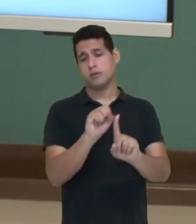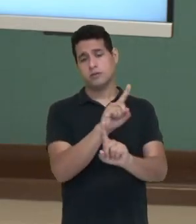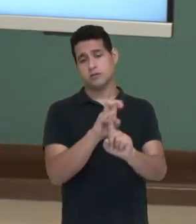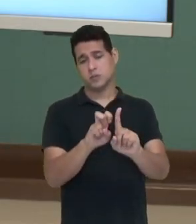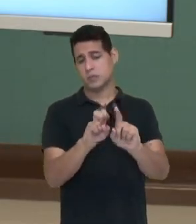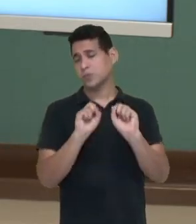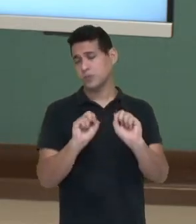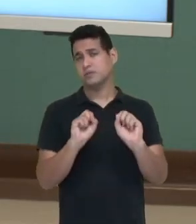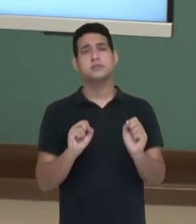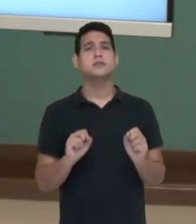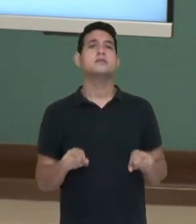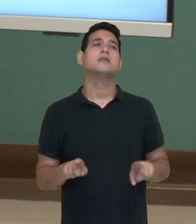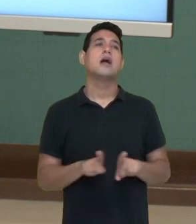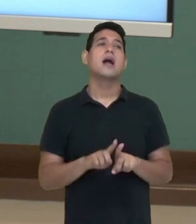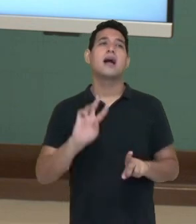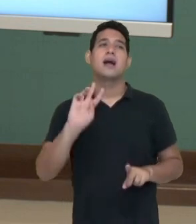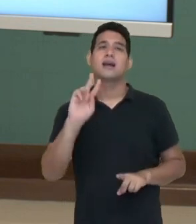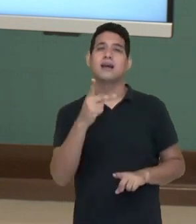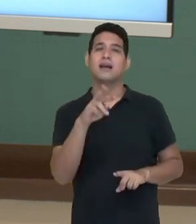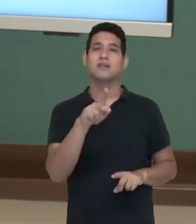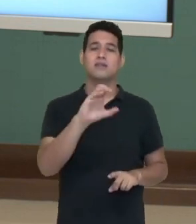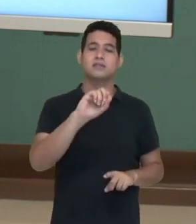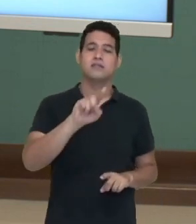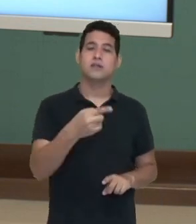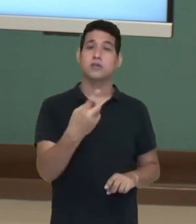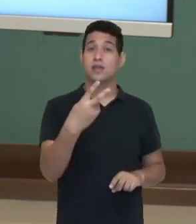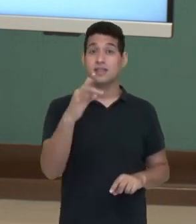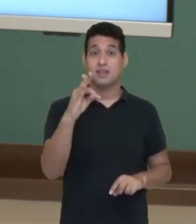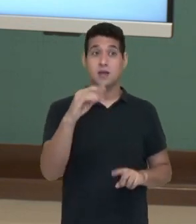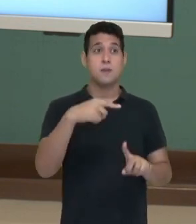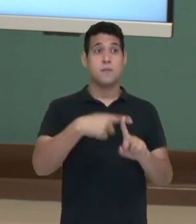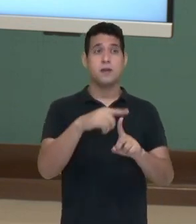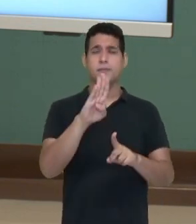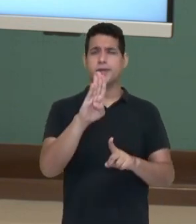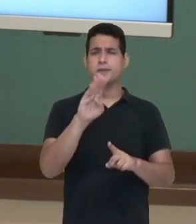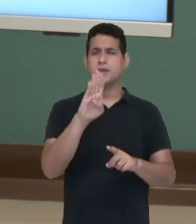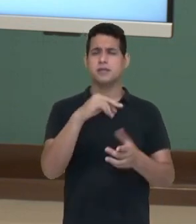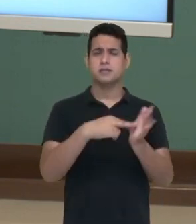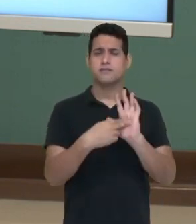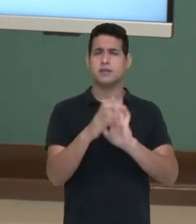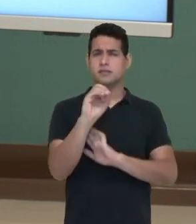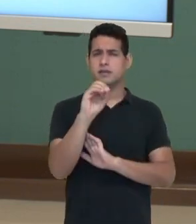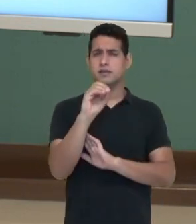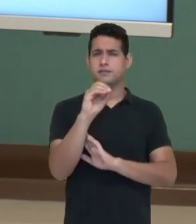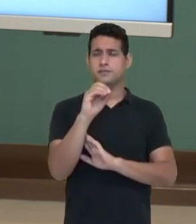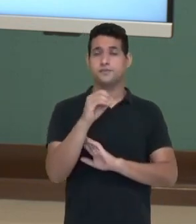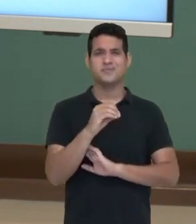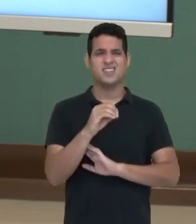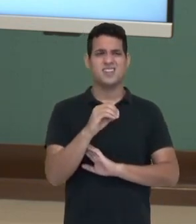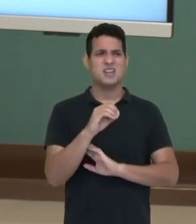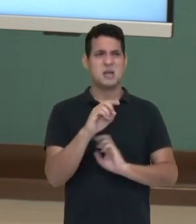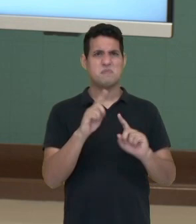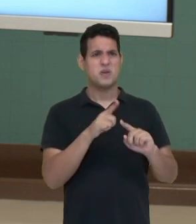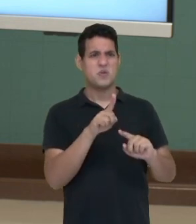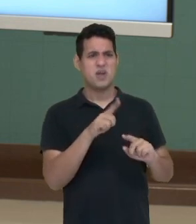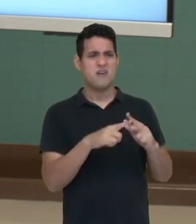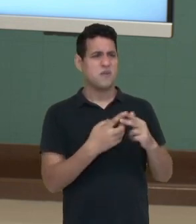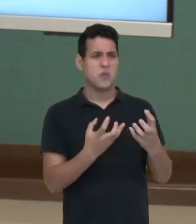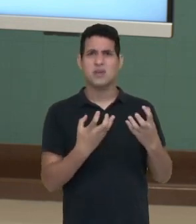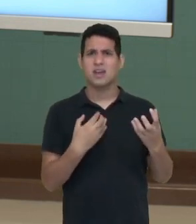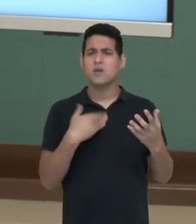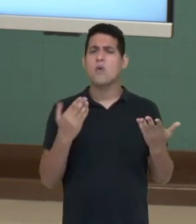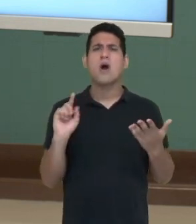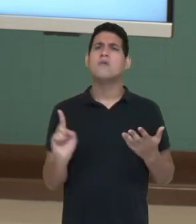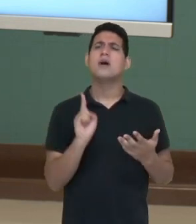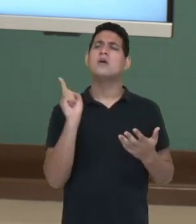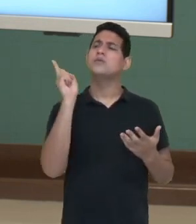decimal. Então, h é igual a 0,2t mais o b vale 0. Mas não era a função que eu queria, eu quero saber qual é a